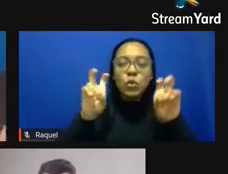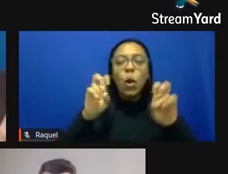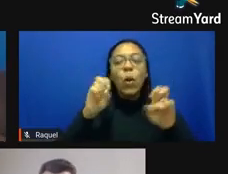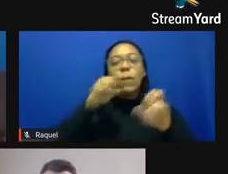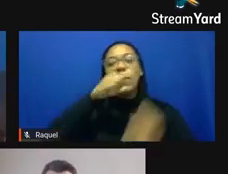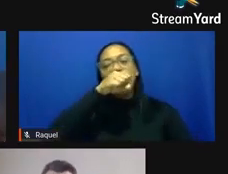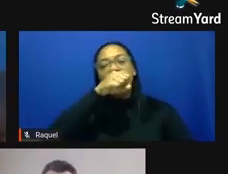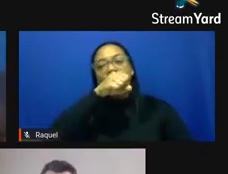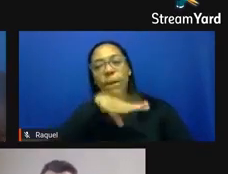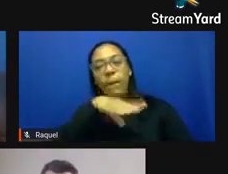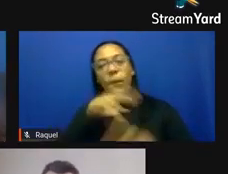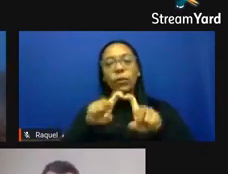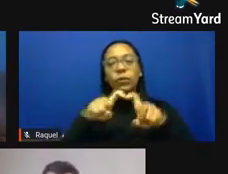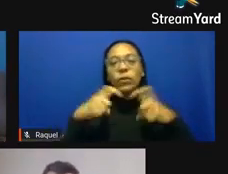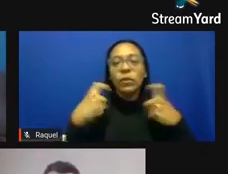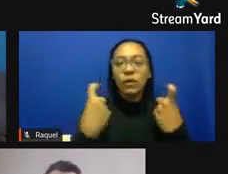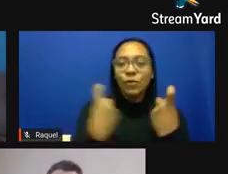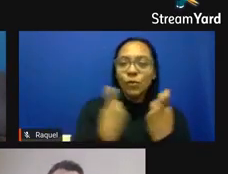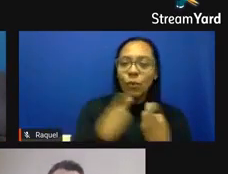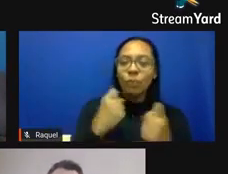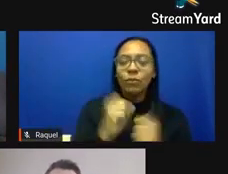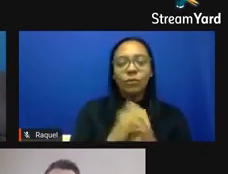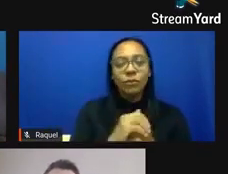sobre isso, a gente precisa falar.